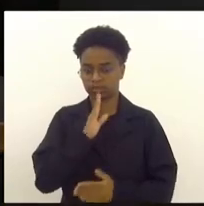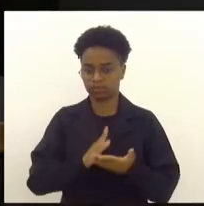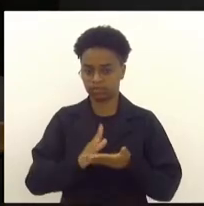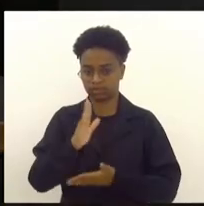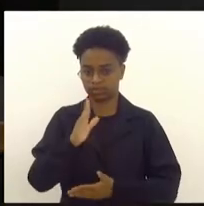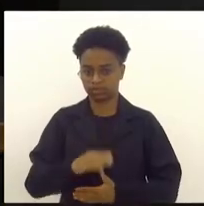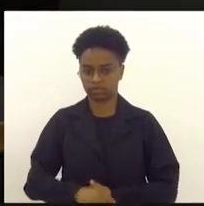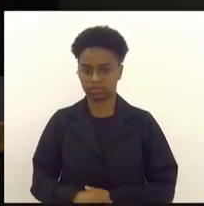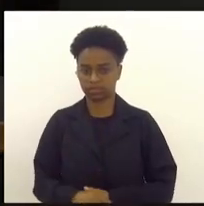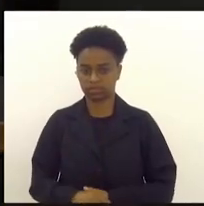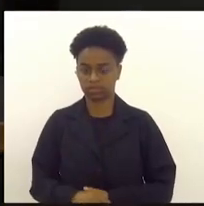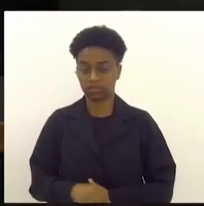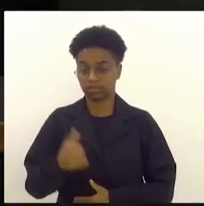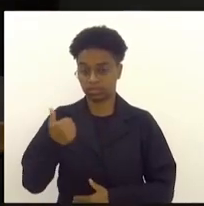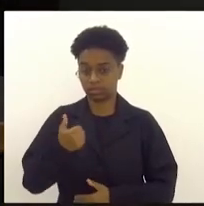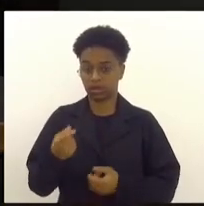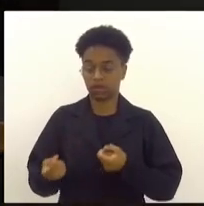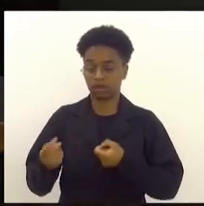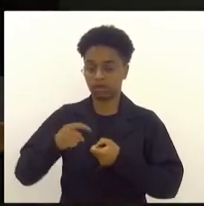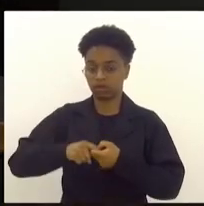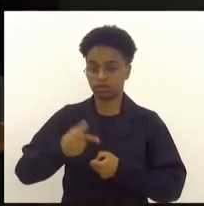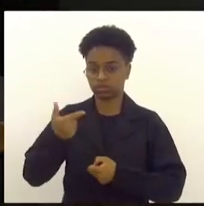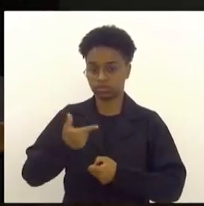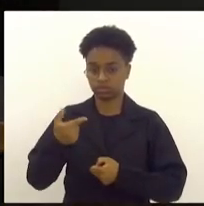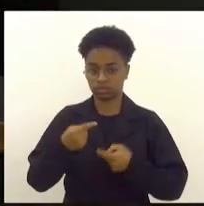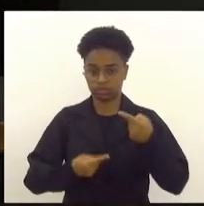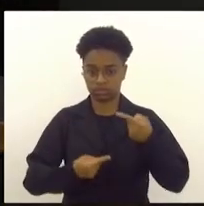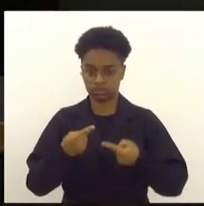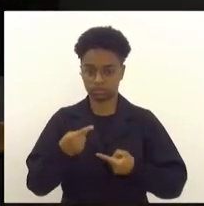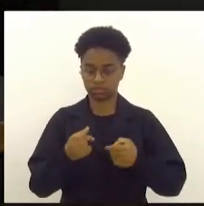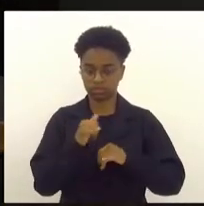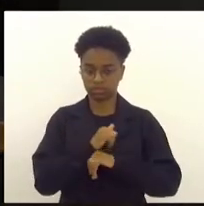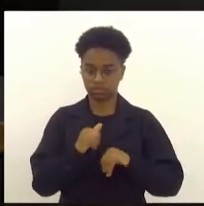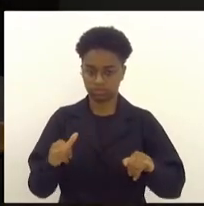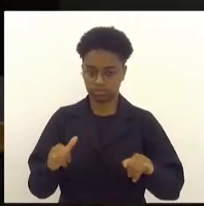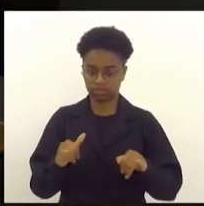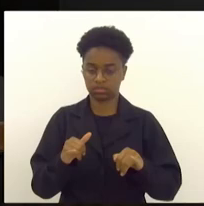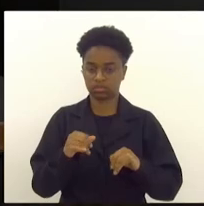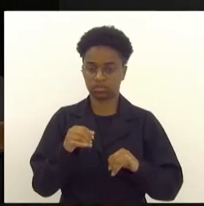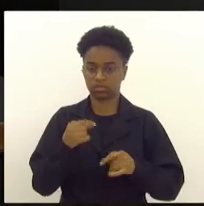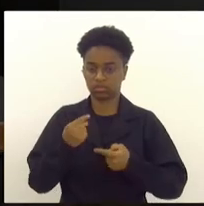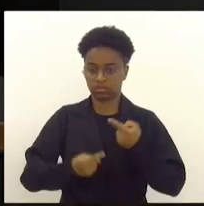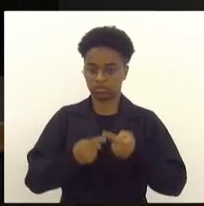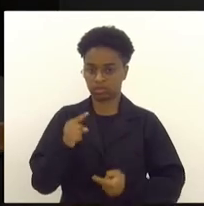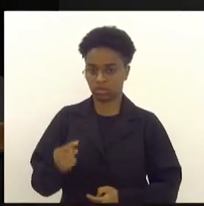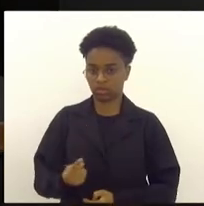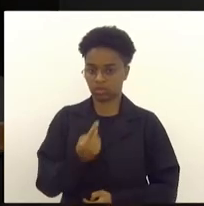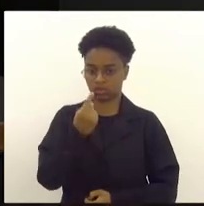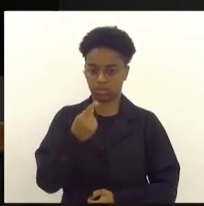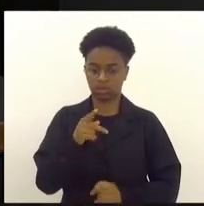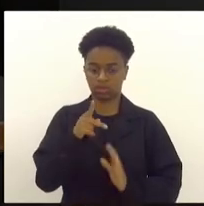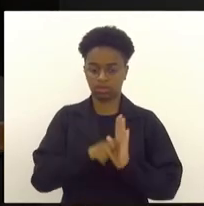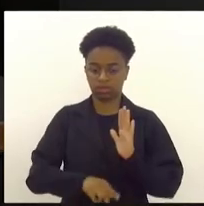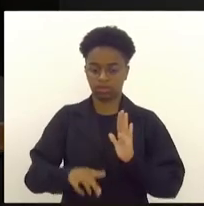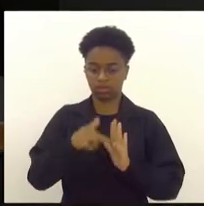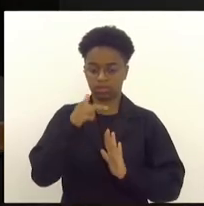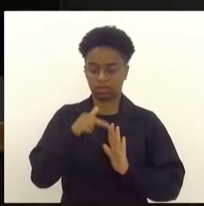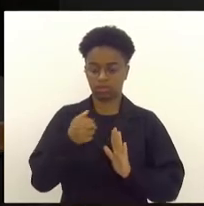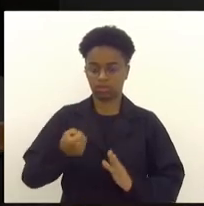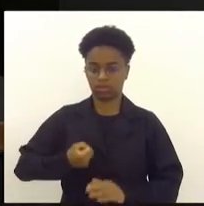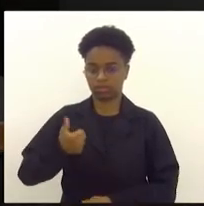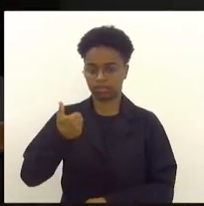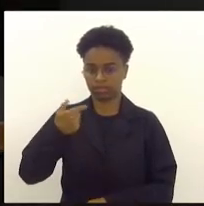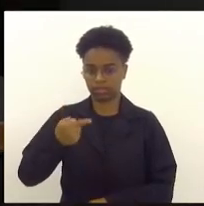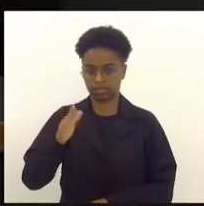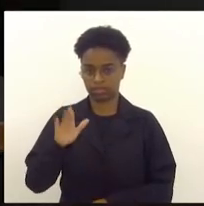aprovado em primeira e retorna em segunda anuncio em discussão única projeto de resolução número 17